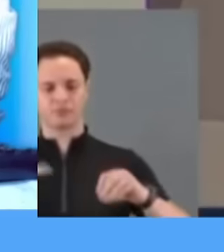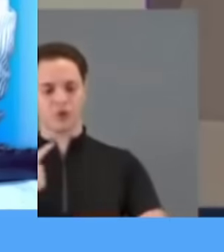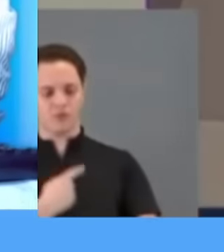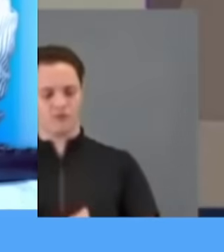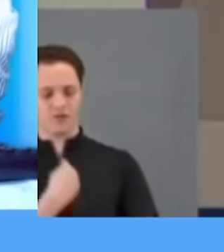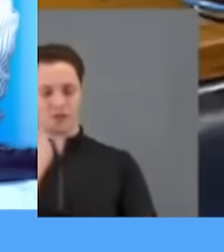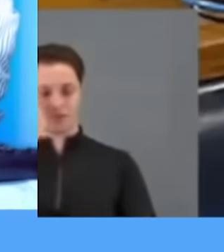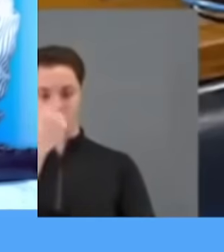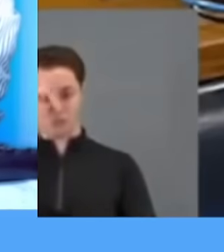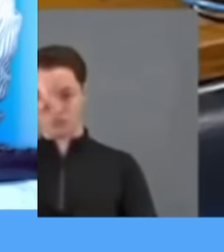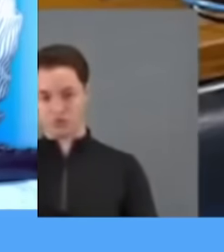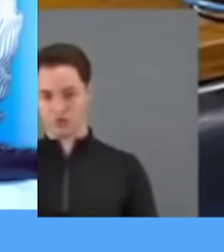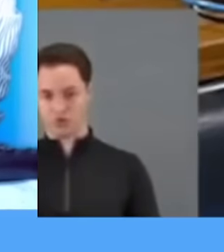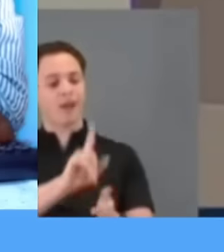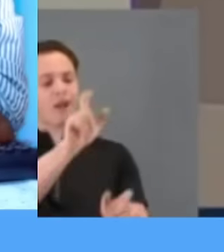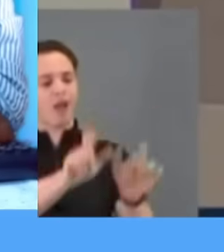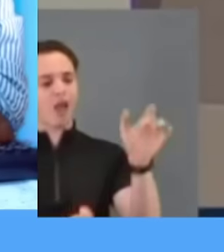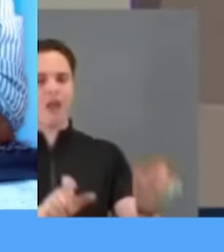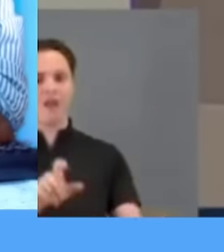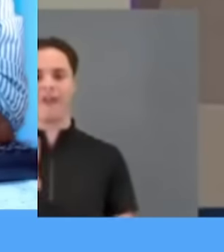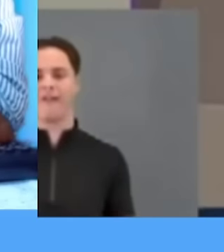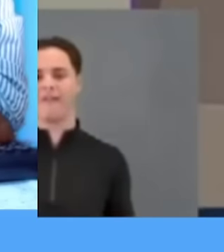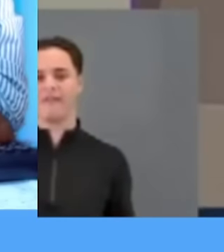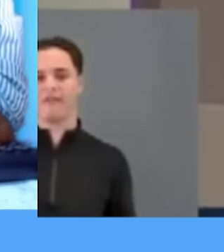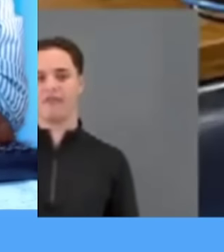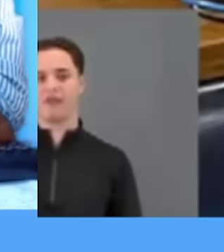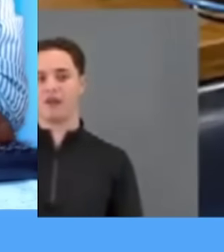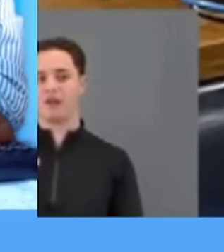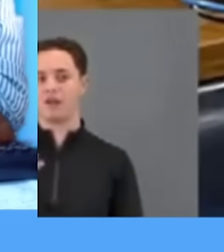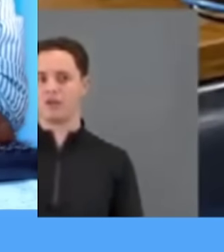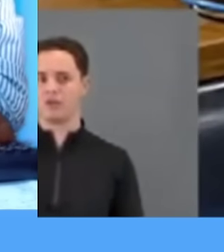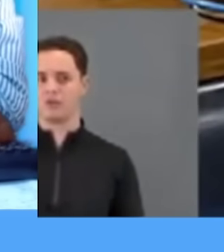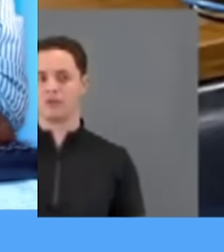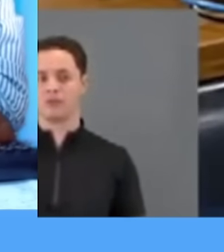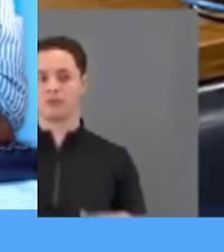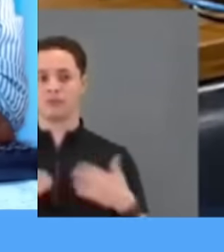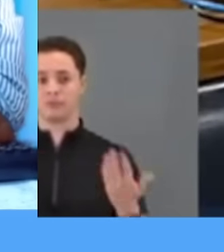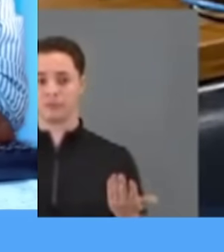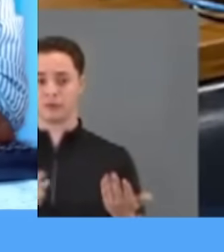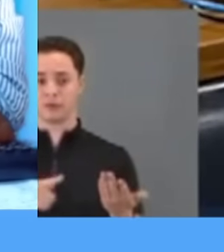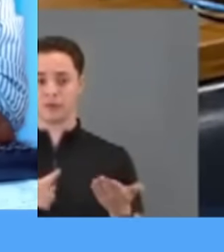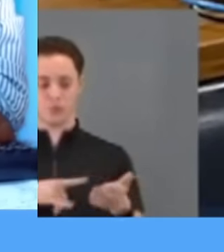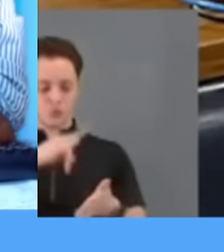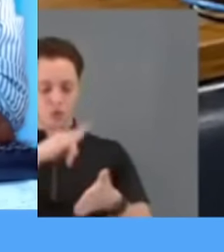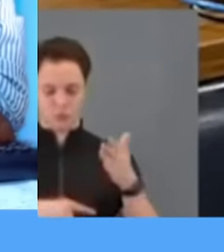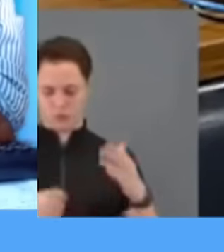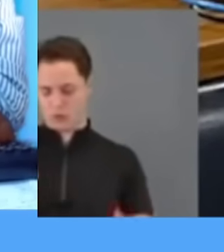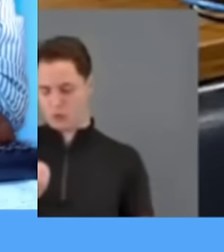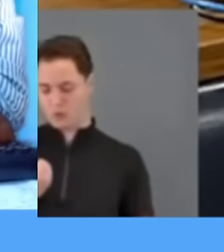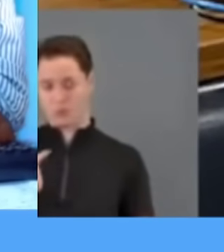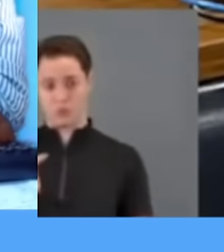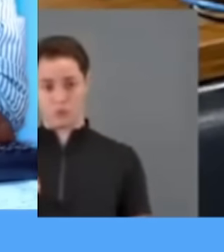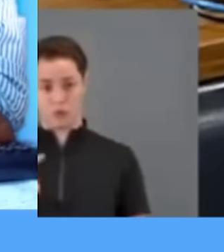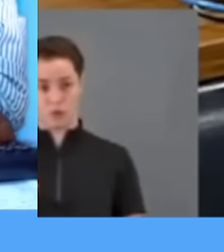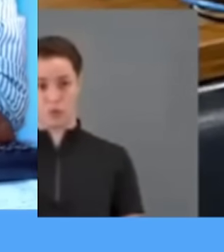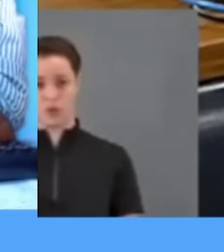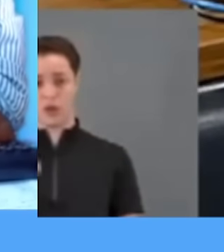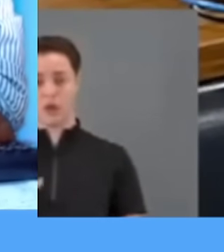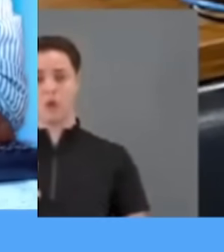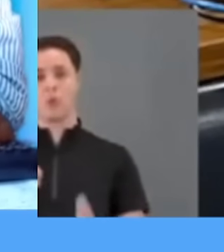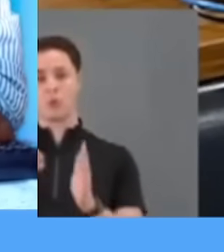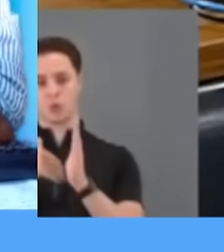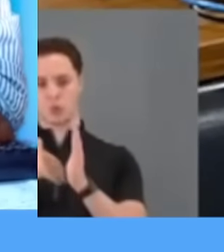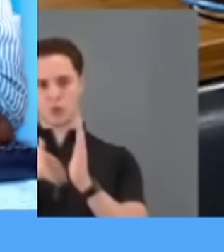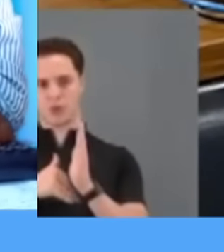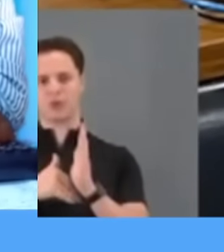8. Obrigado, Cabo Marcelo. E eu me recorri então ao documento 21, que é um documento sigiloso, mas que eu vou